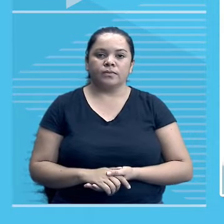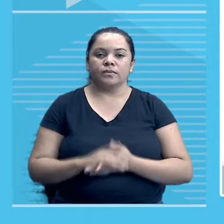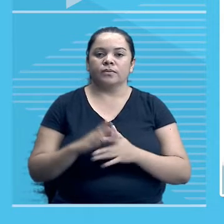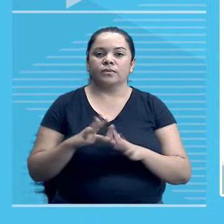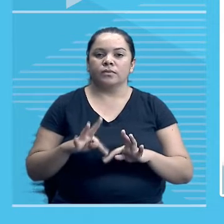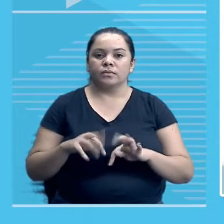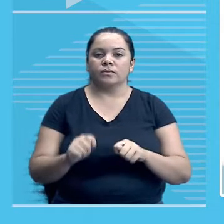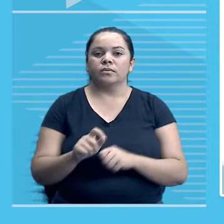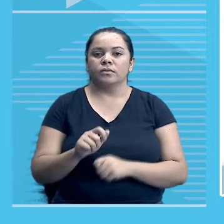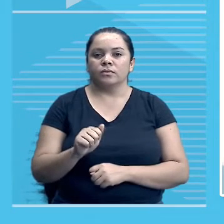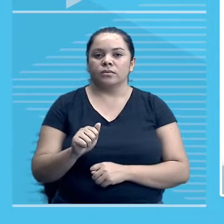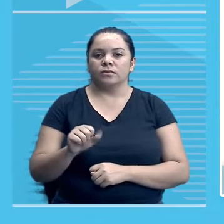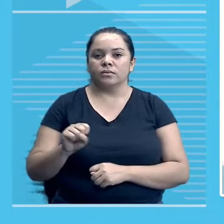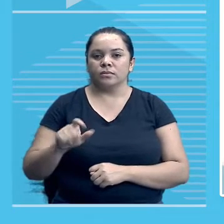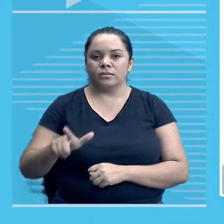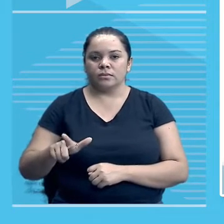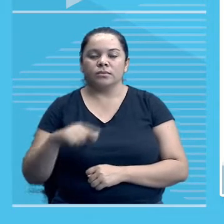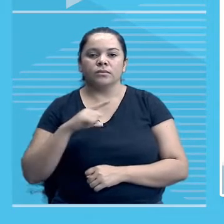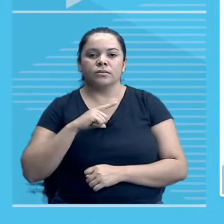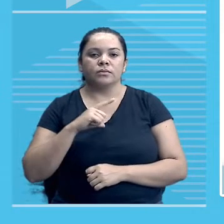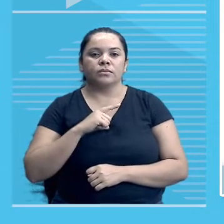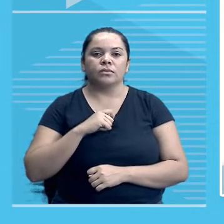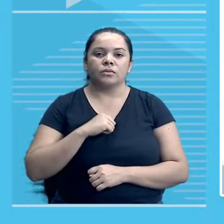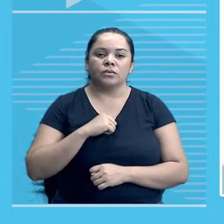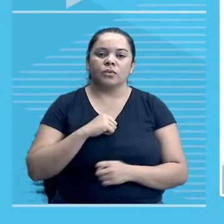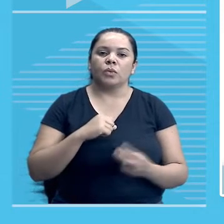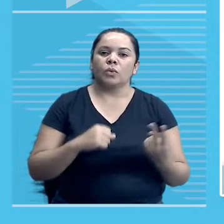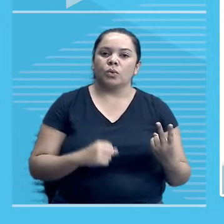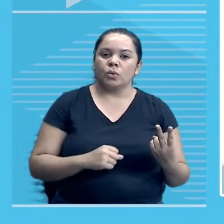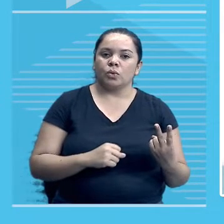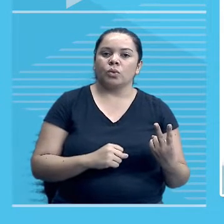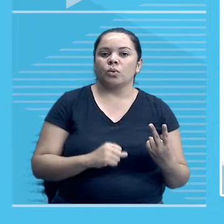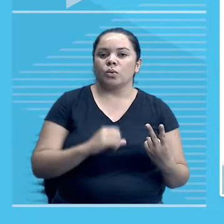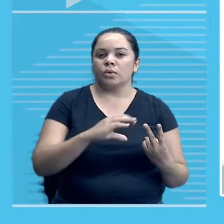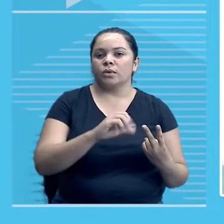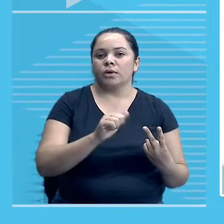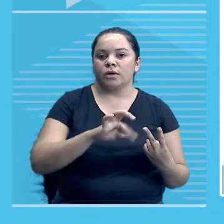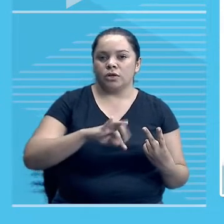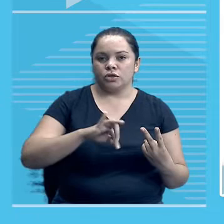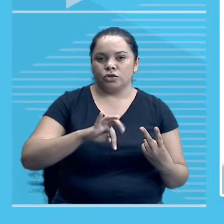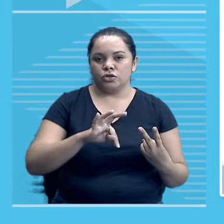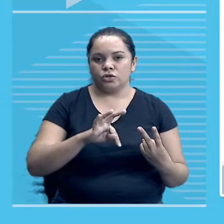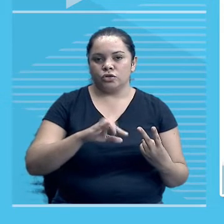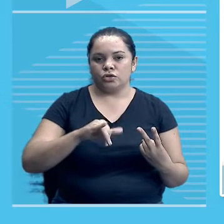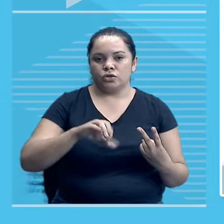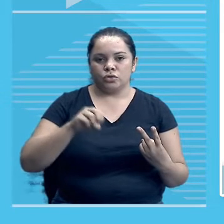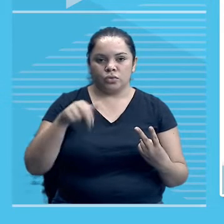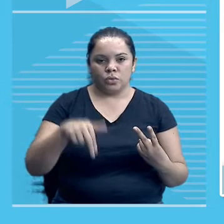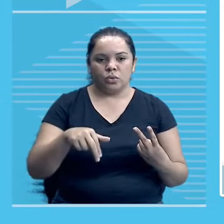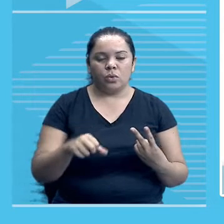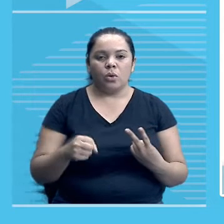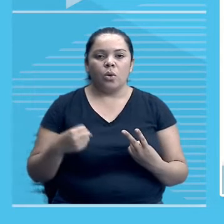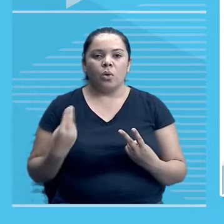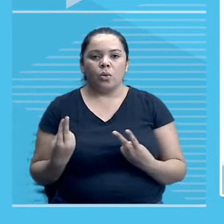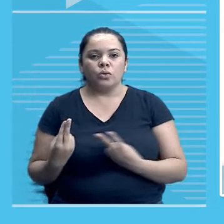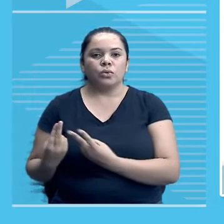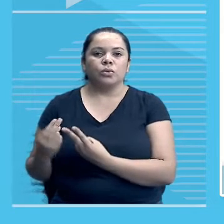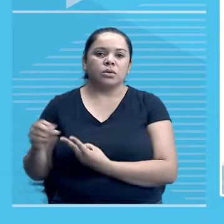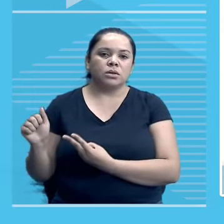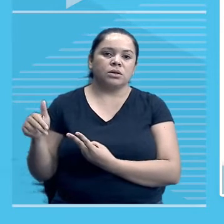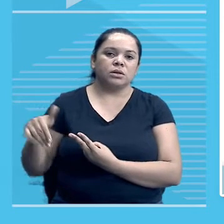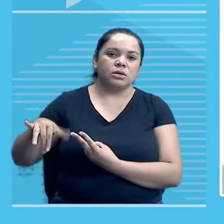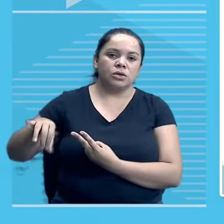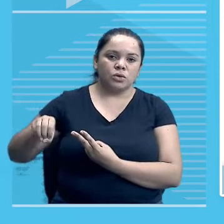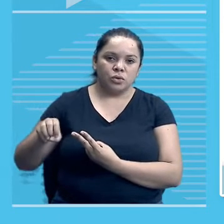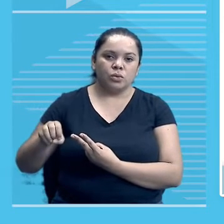que tiver ou dois cátions ou dois ânions, ele é chamado de duplo. Então, é uma dica aqui na educação para a gente resumir todos